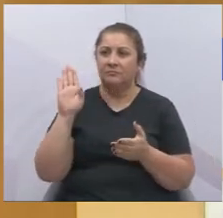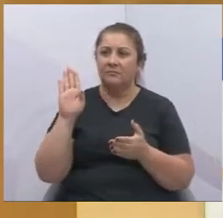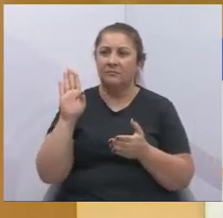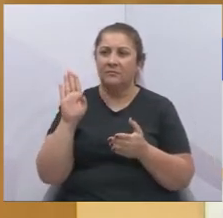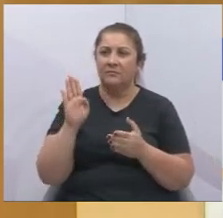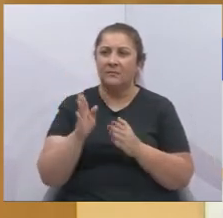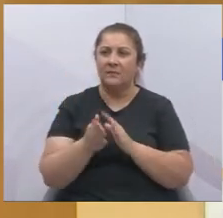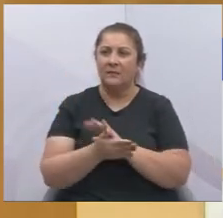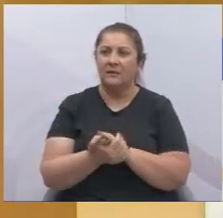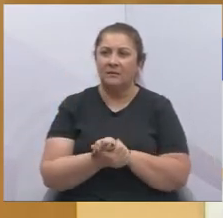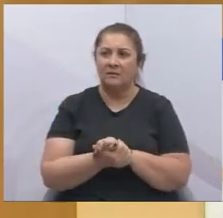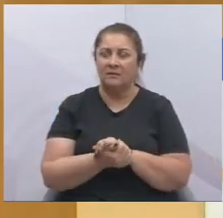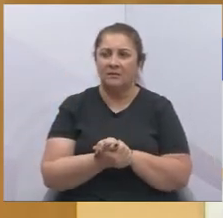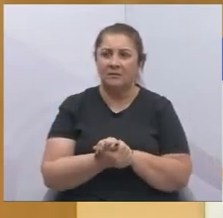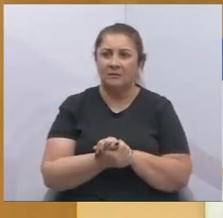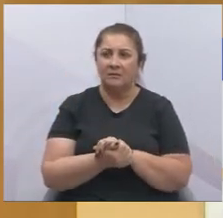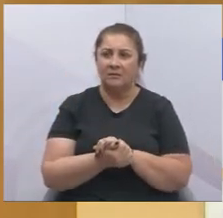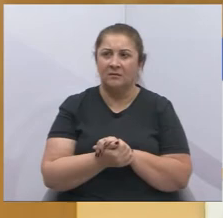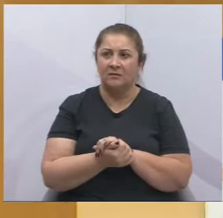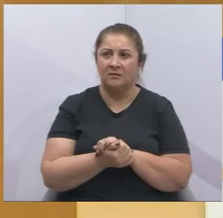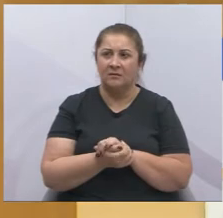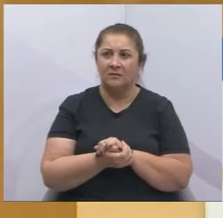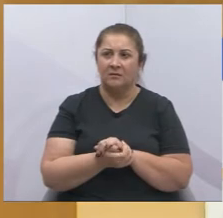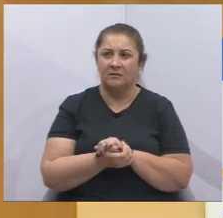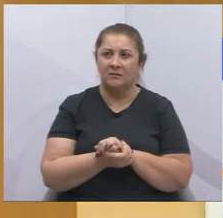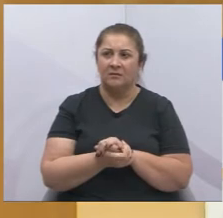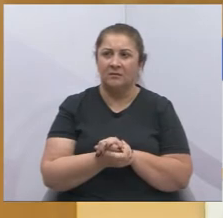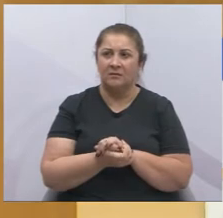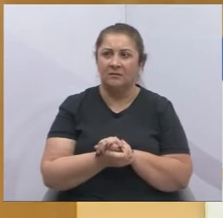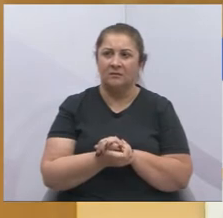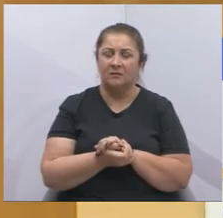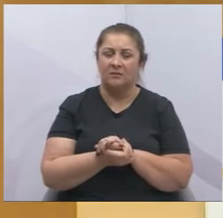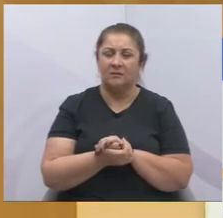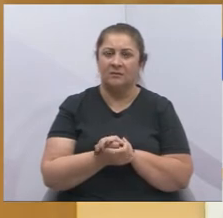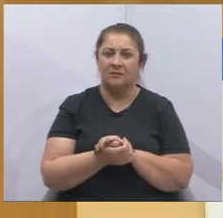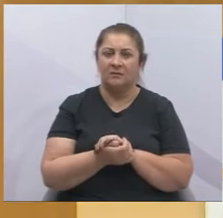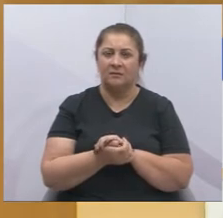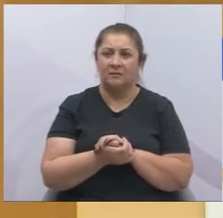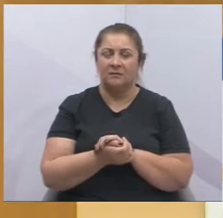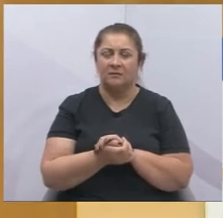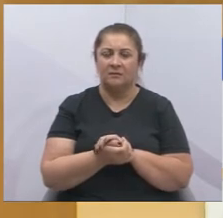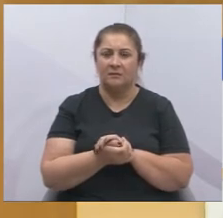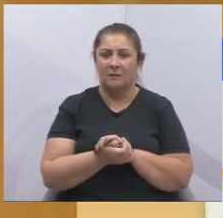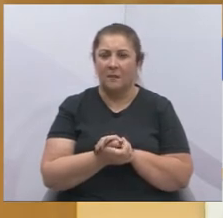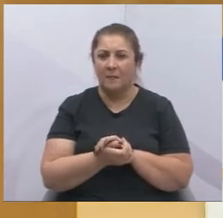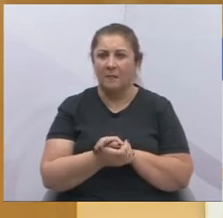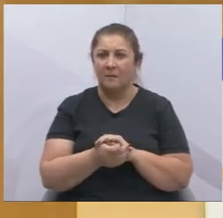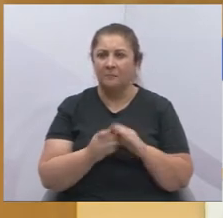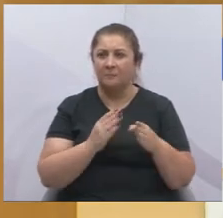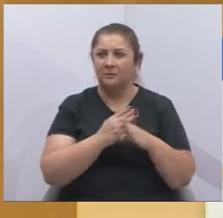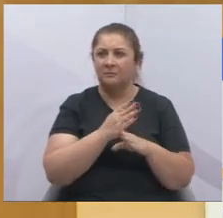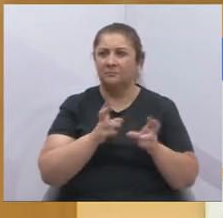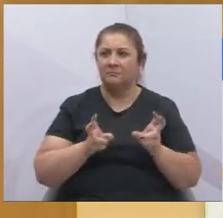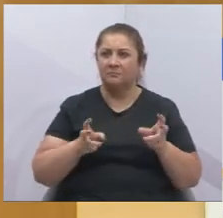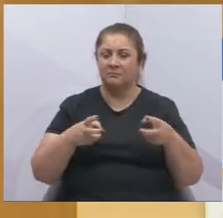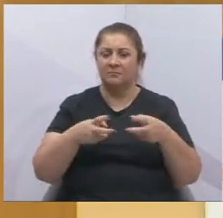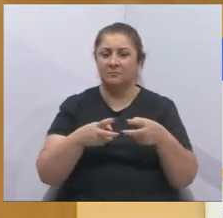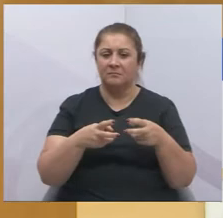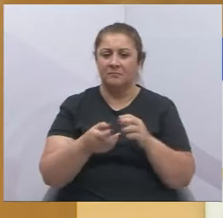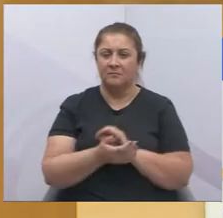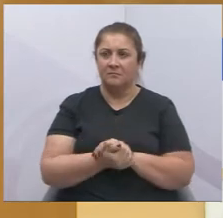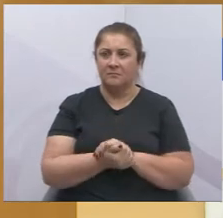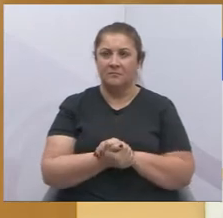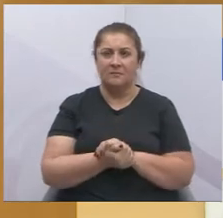seus objetivos, encaminhamos o projeto de lei para apreciação e aprovação dessa Casa Legislativa.